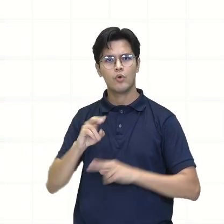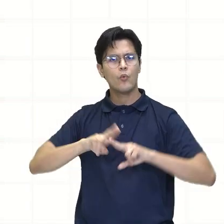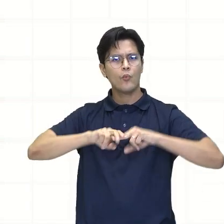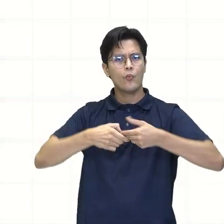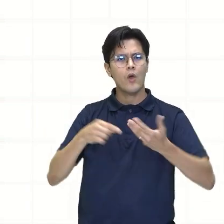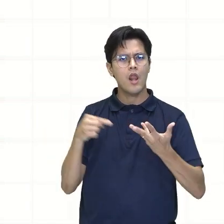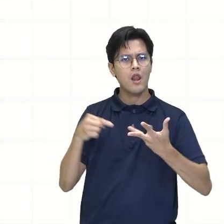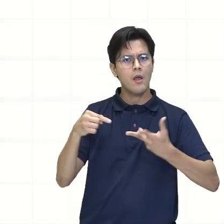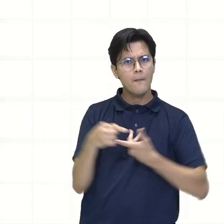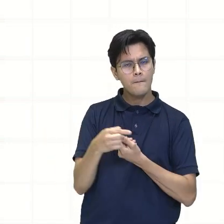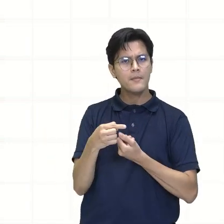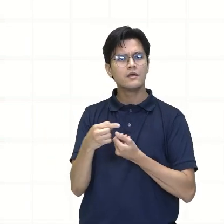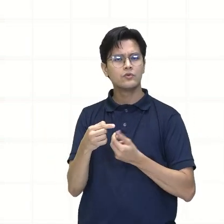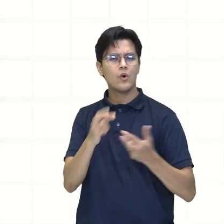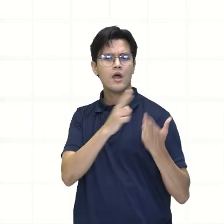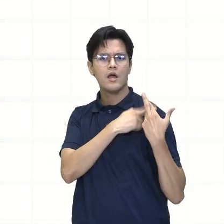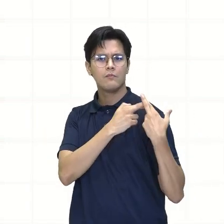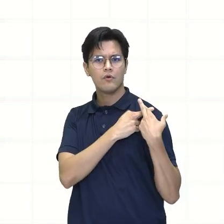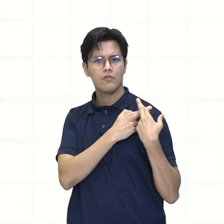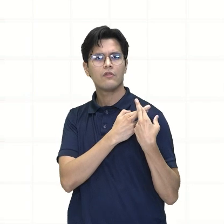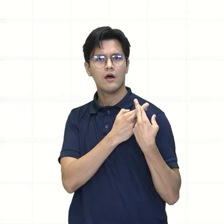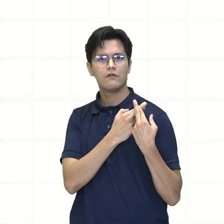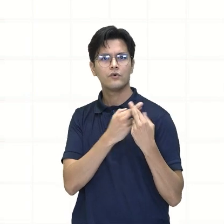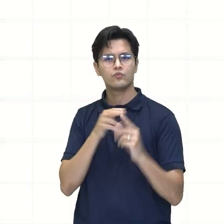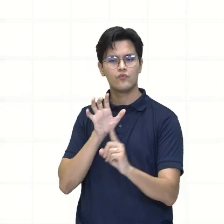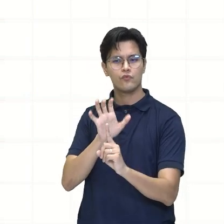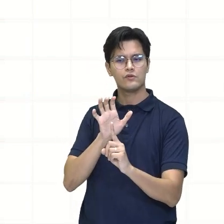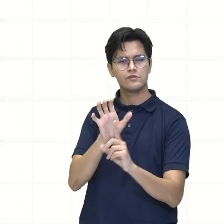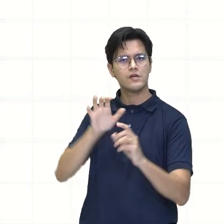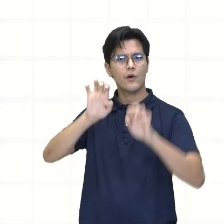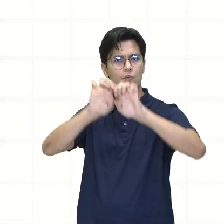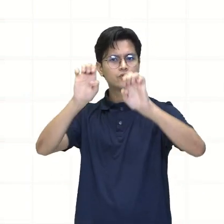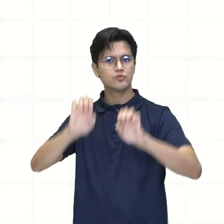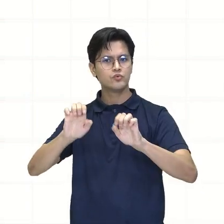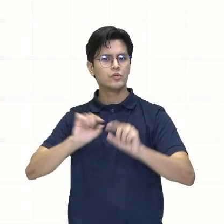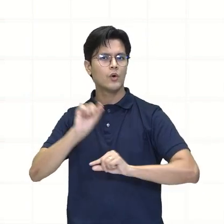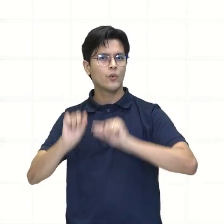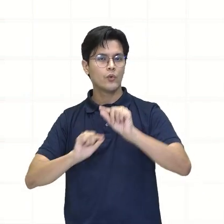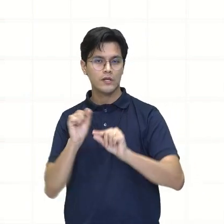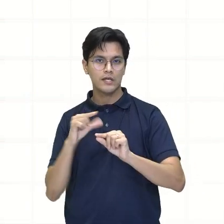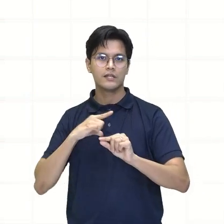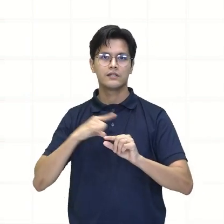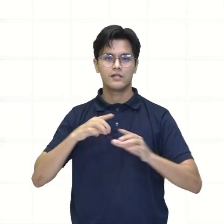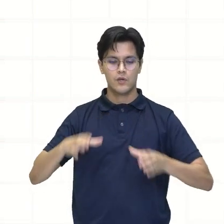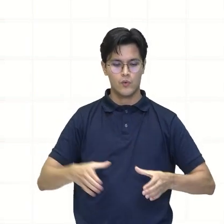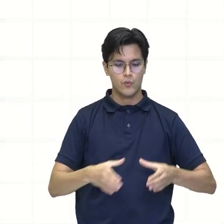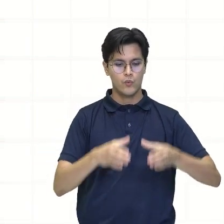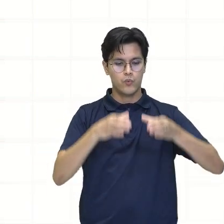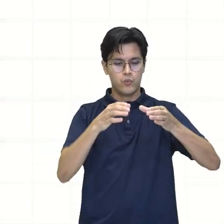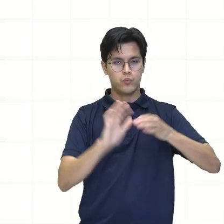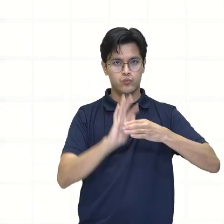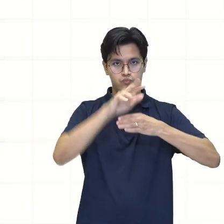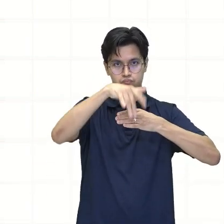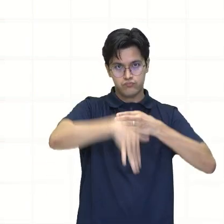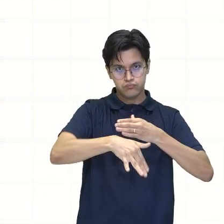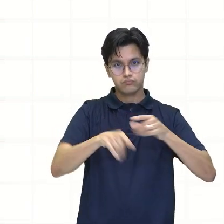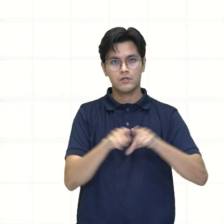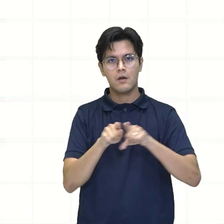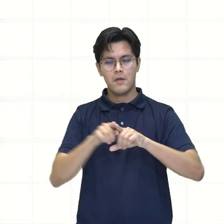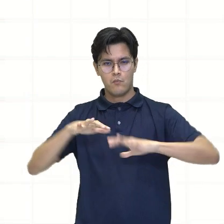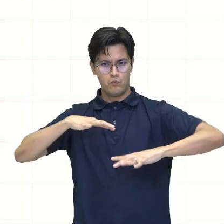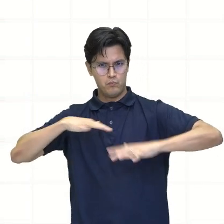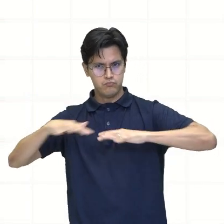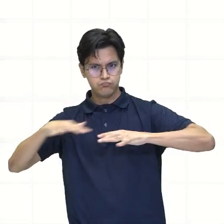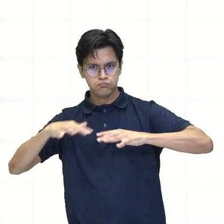morfoestruturais que nós vimos ali? Vulcanismo, né? Vimos os terremotos. Já que nos morfoesculturais